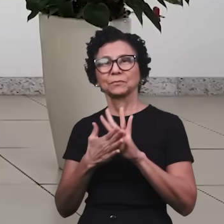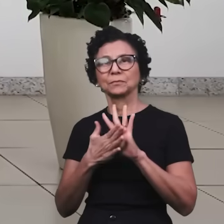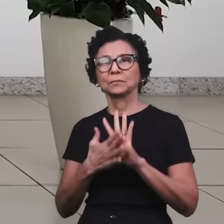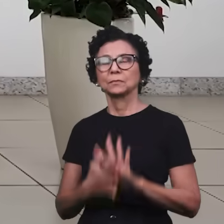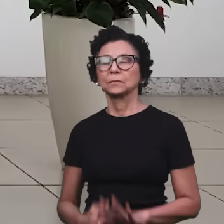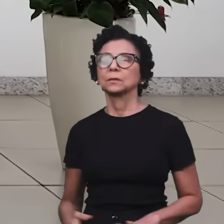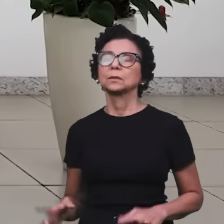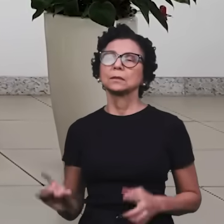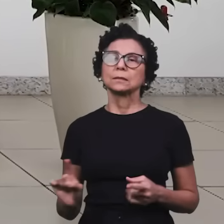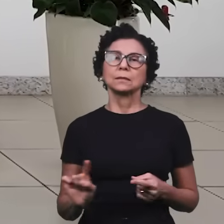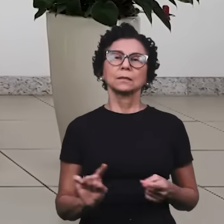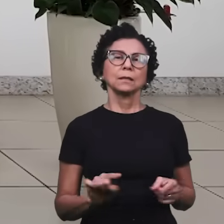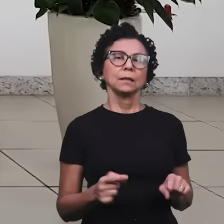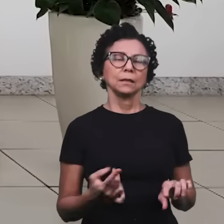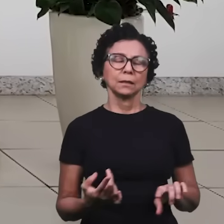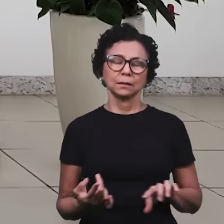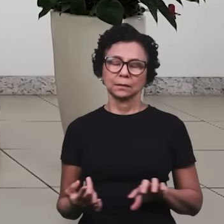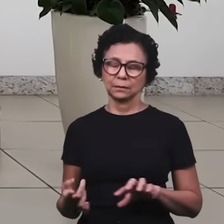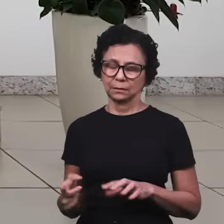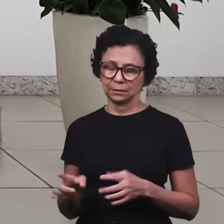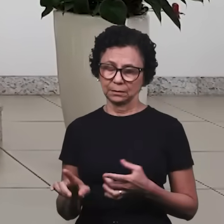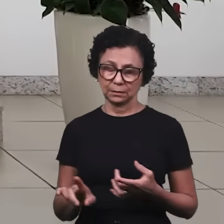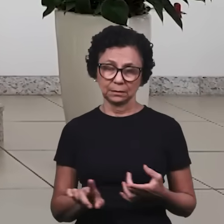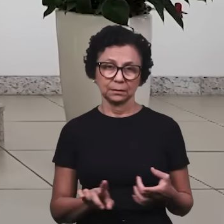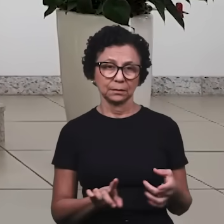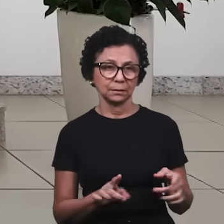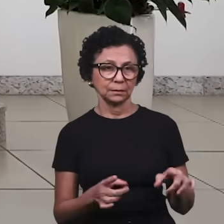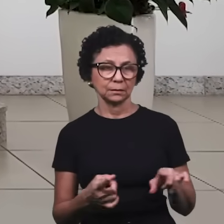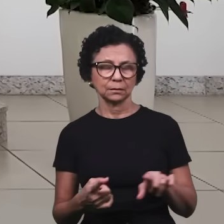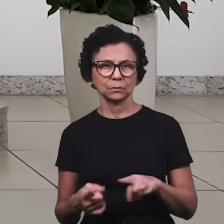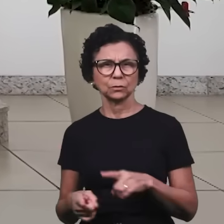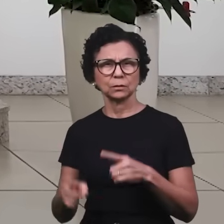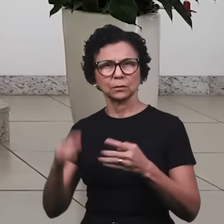Quando te prostrares